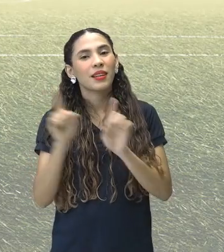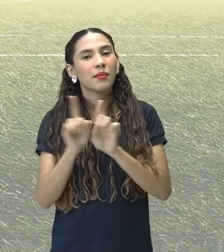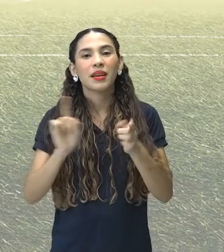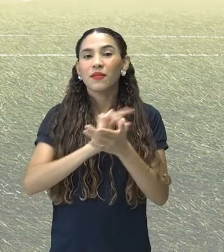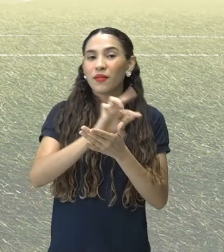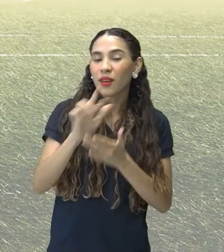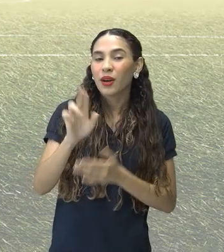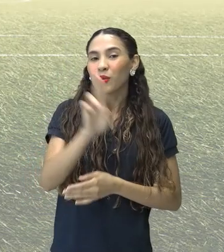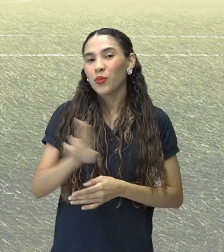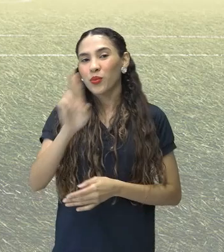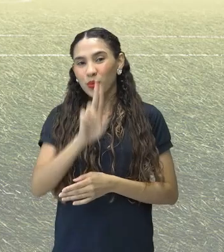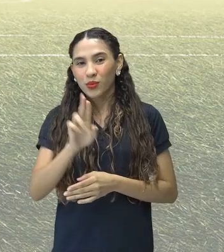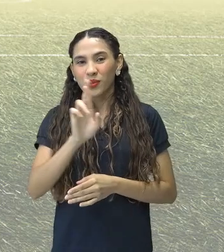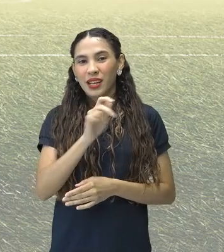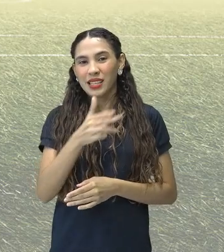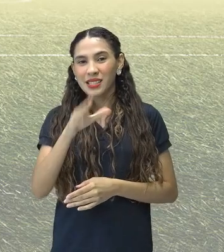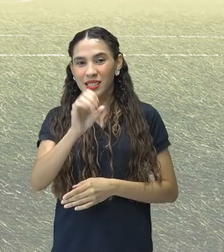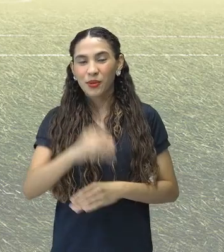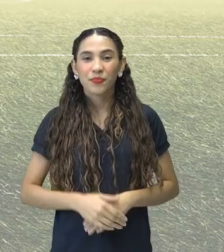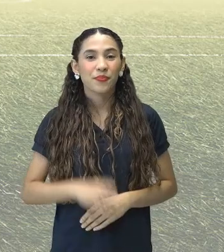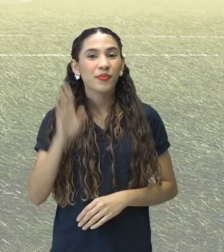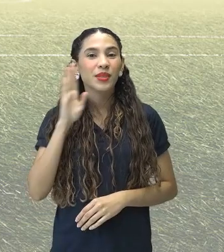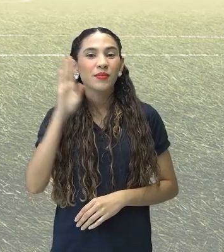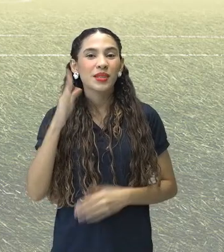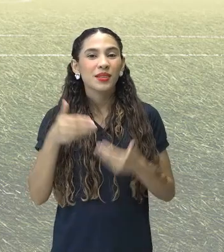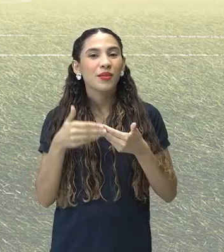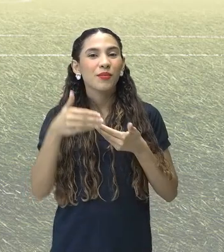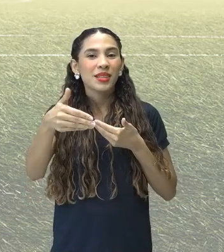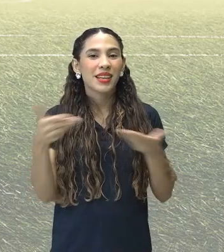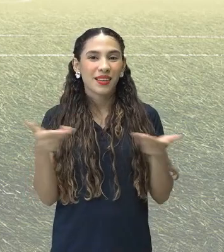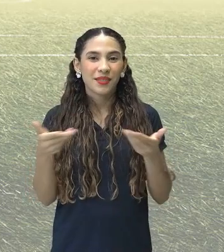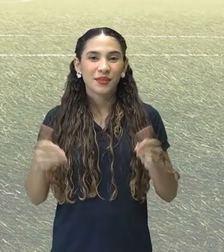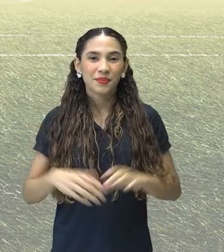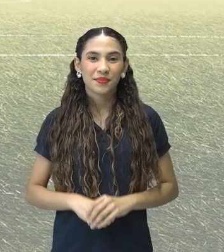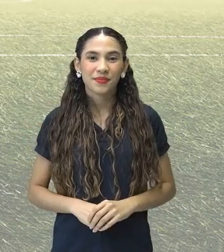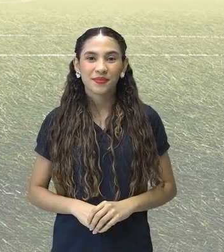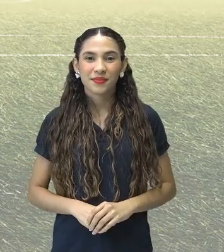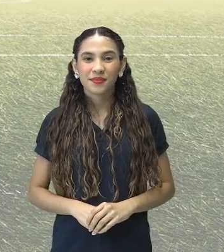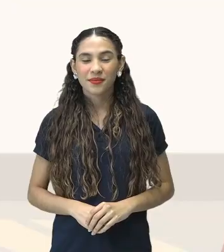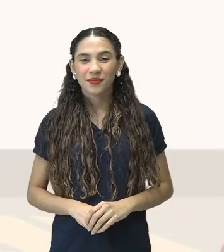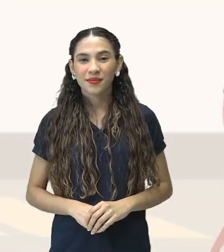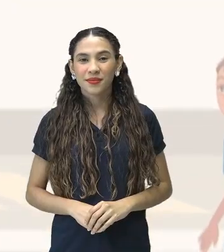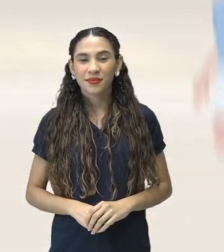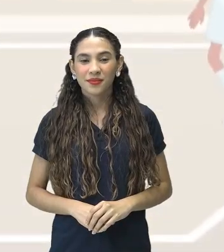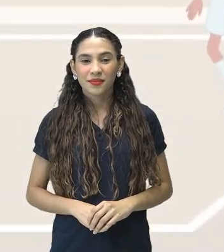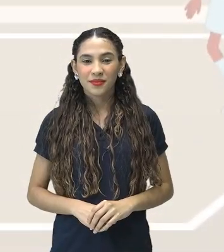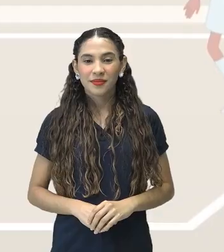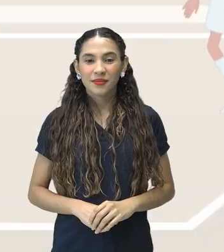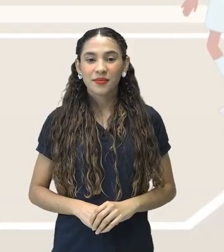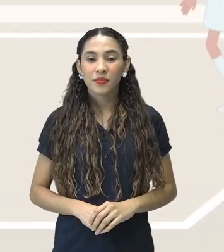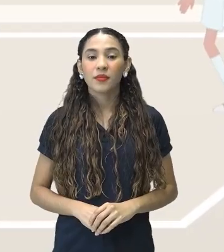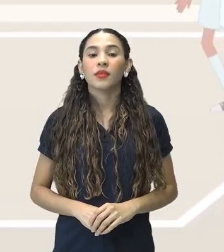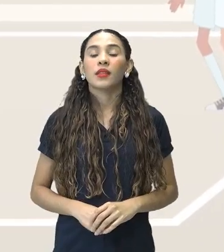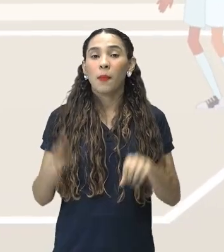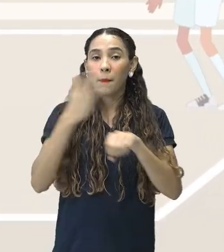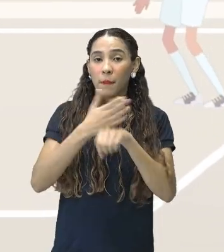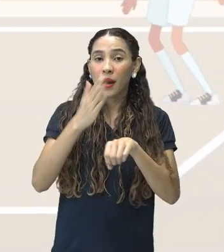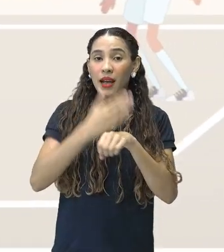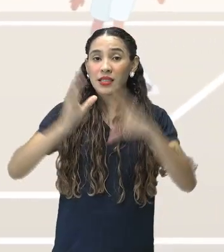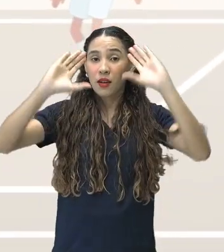várias aplicações aqui da nossa razão. Inclusive, vamos começar pela primeira. Bora lá! No treino de